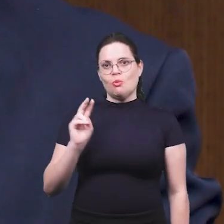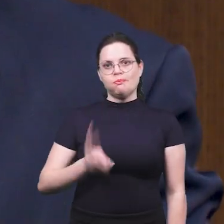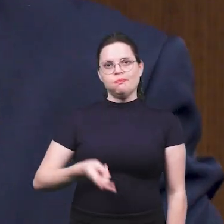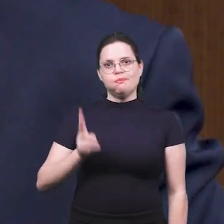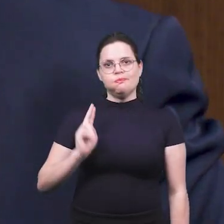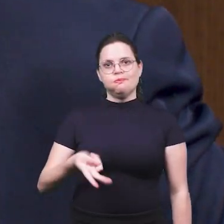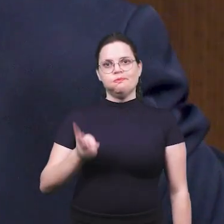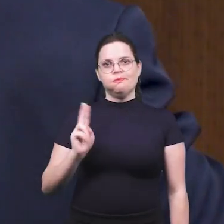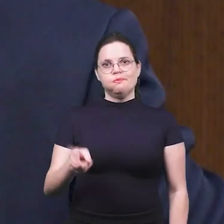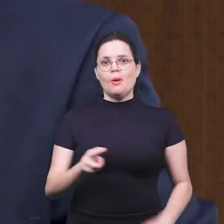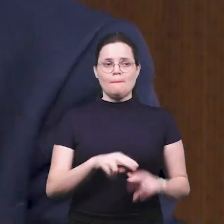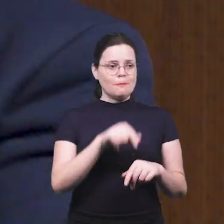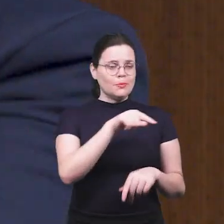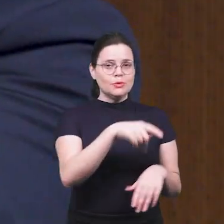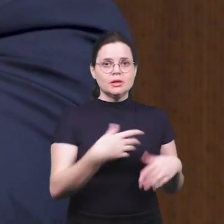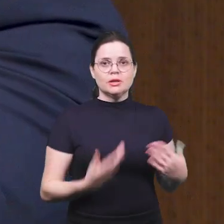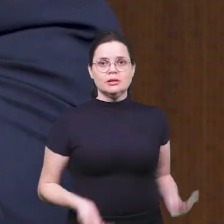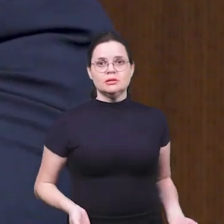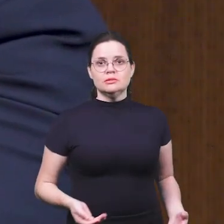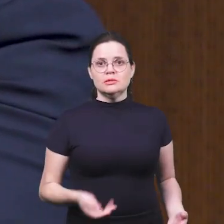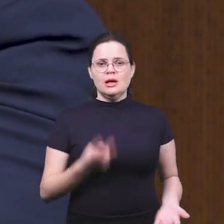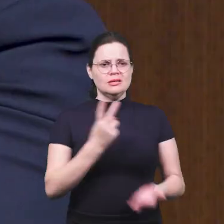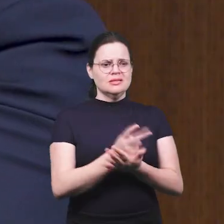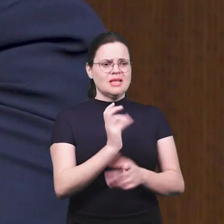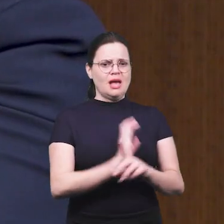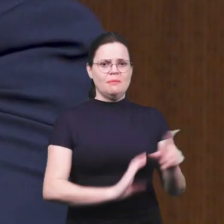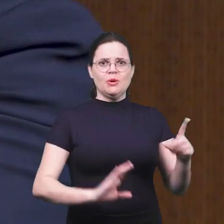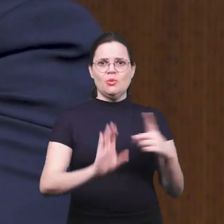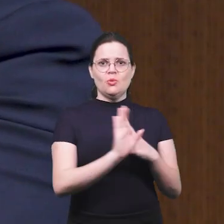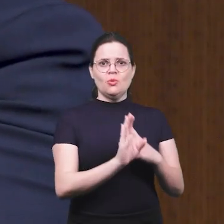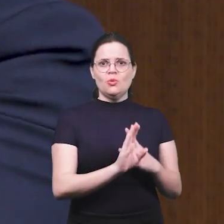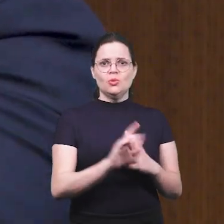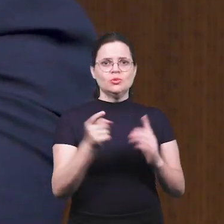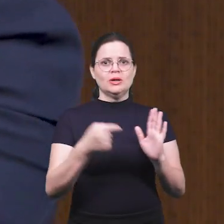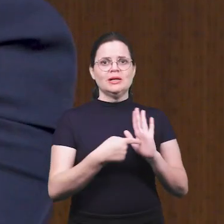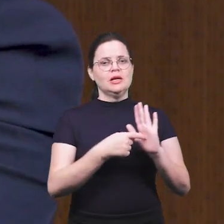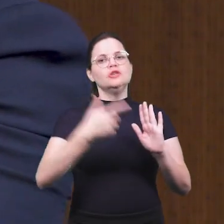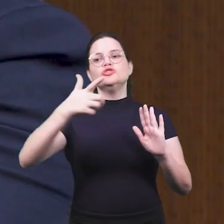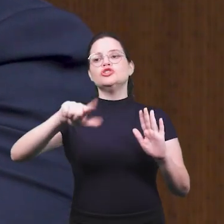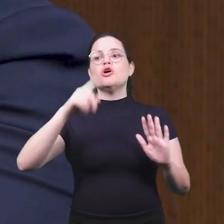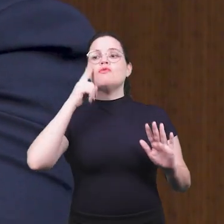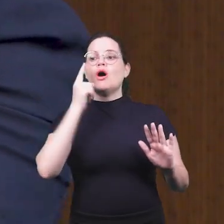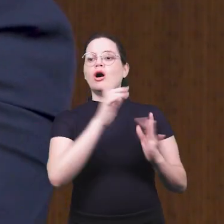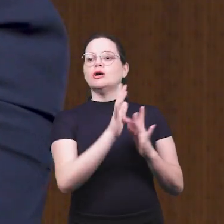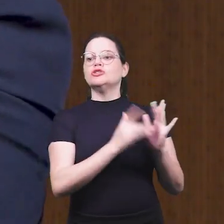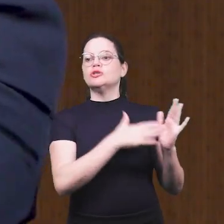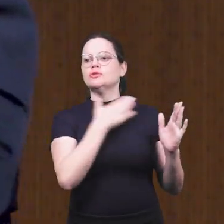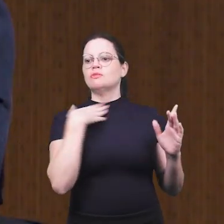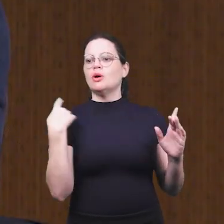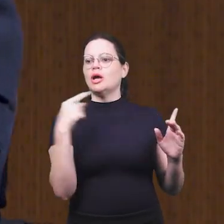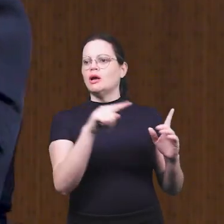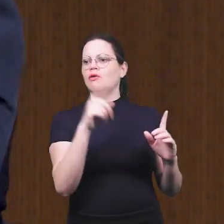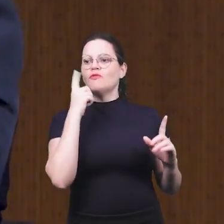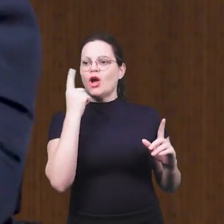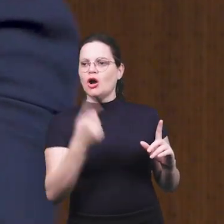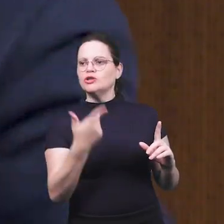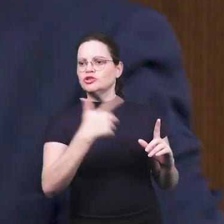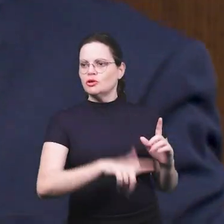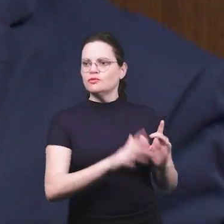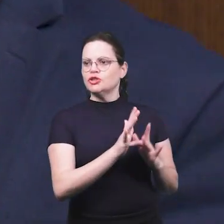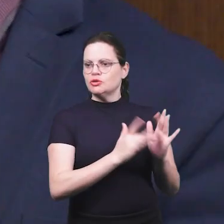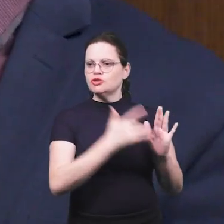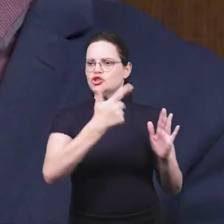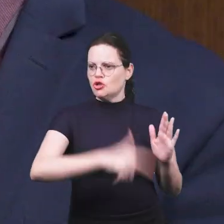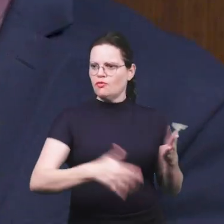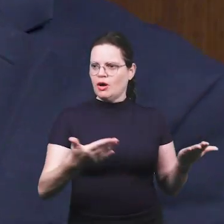da transubstanciação. Ou seja, a cada culto, a cada Eucaristia, um novo sacrifício. Morria de novo, tinha que morrer de